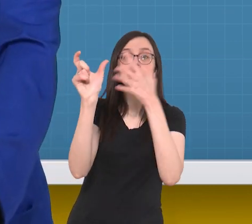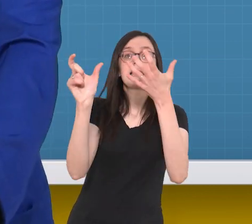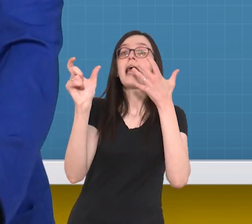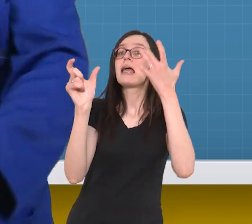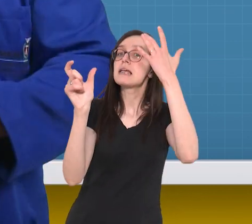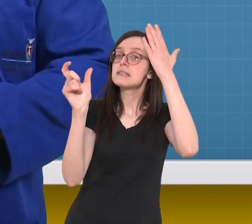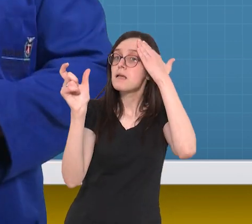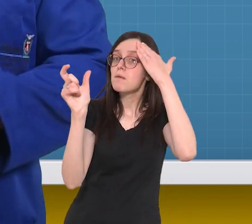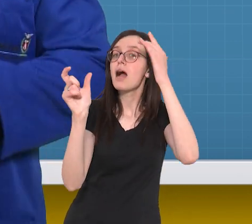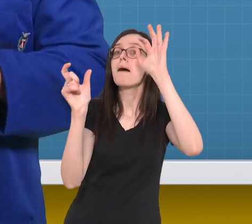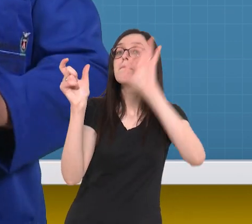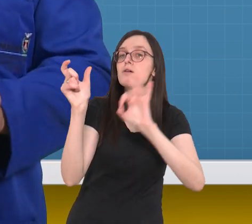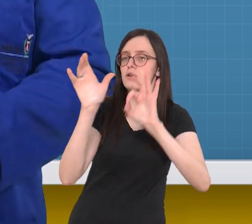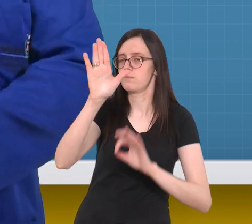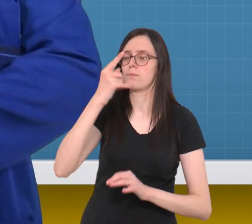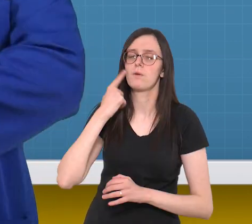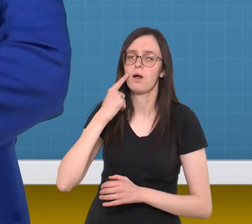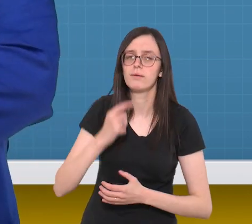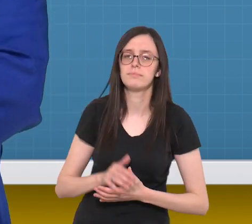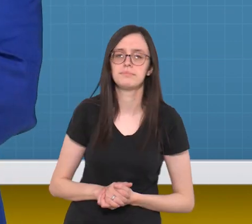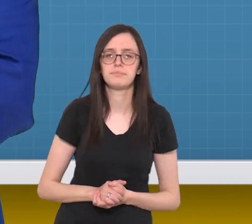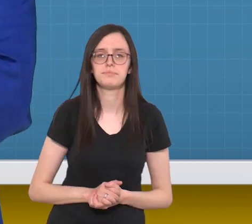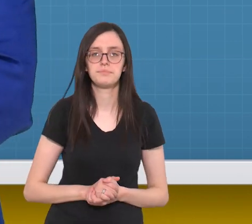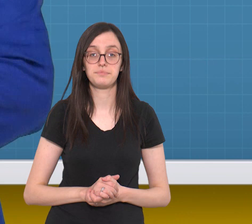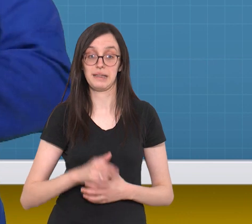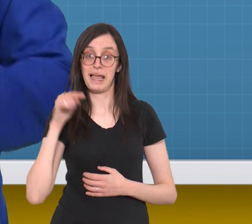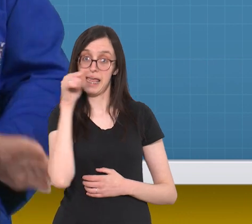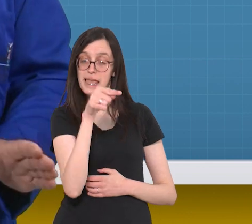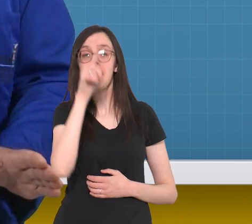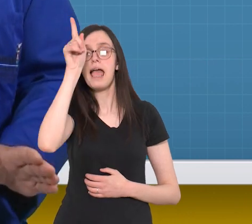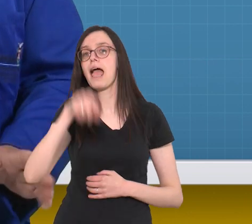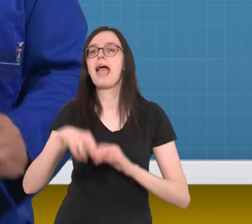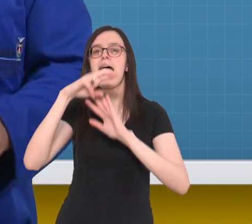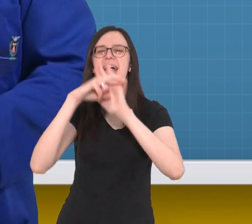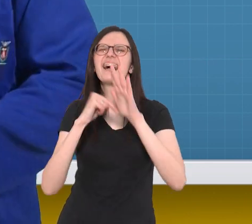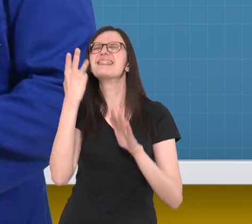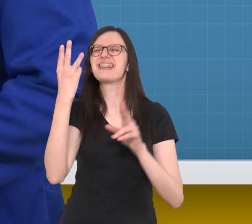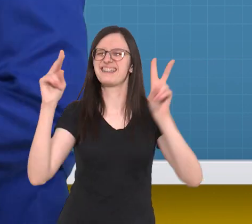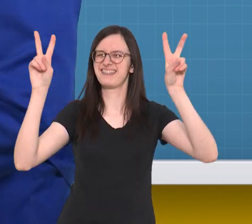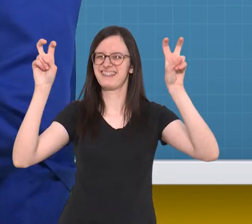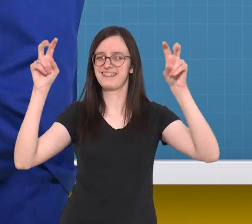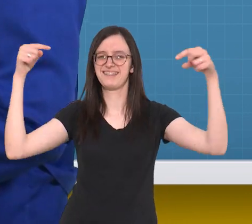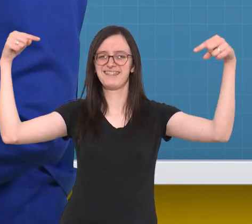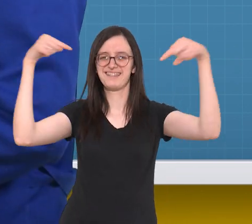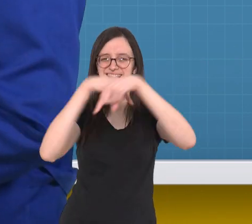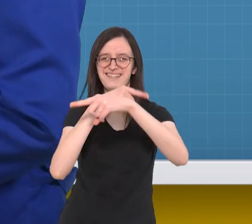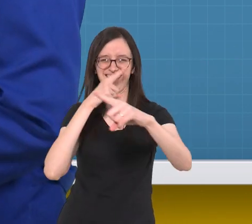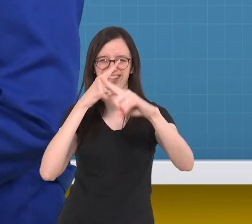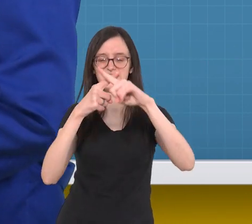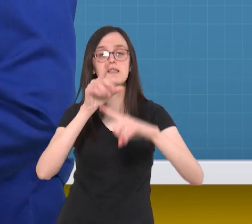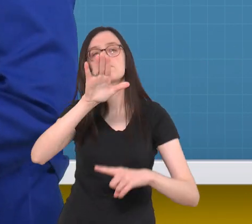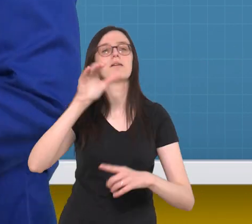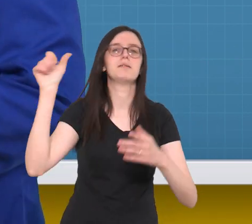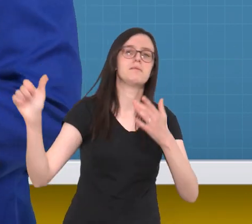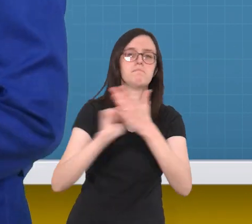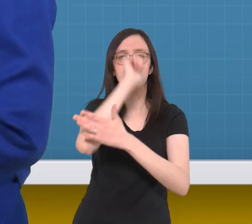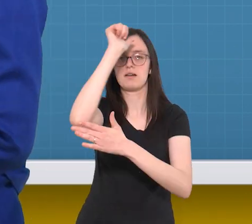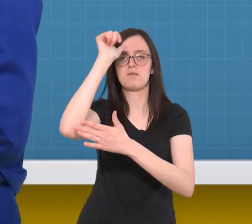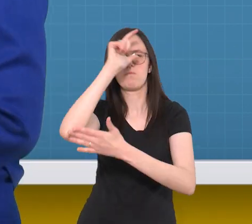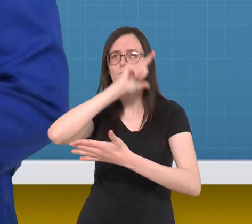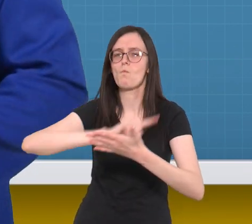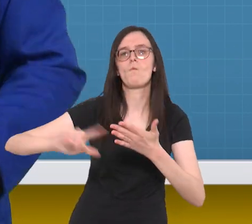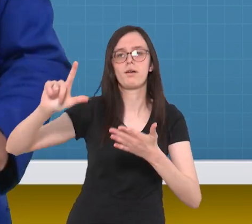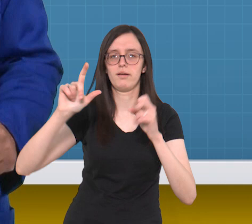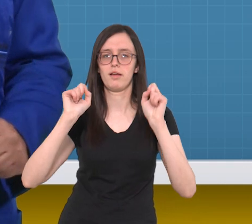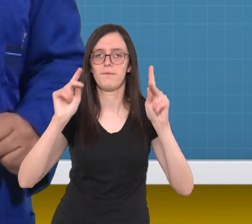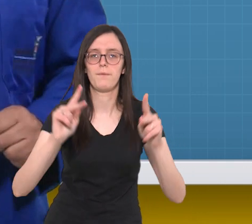uma porcentagem. Então veja, esse que fizemos agora, regra de 3. Pode apagar tudo aí, senhor Giz? Isso, deixa o quadro